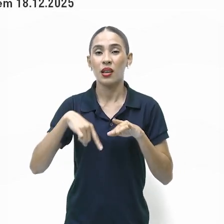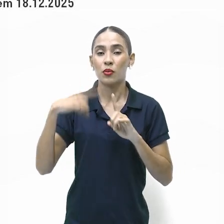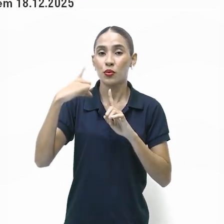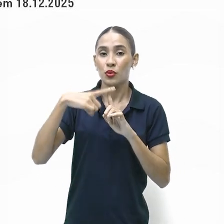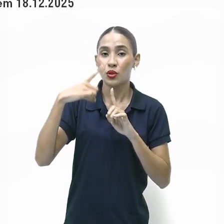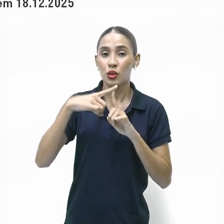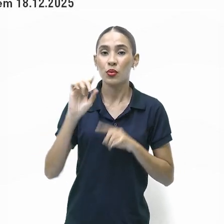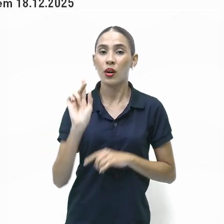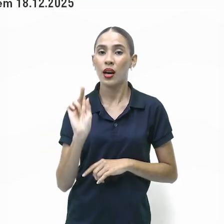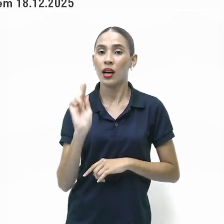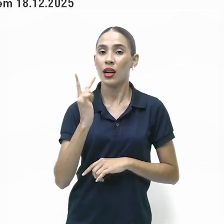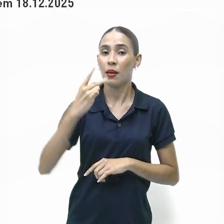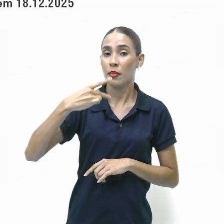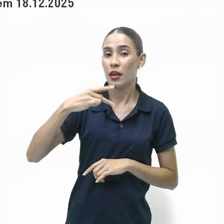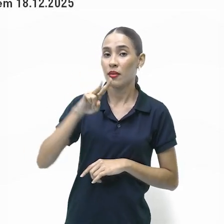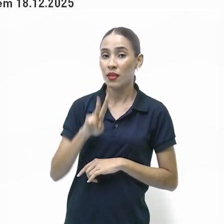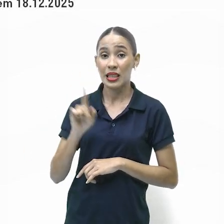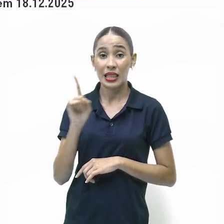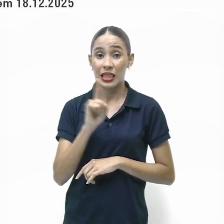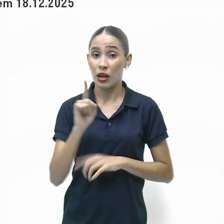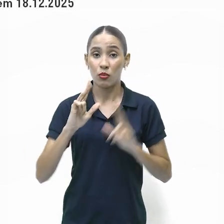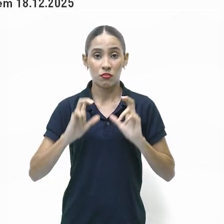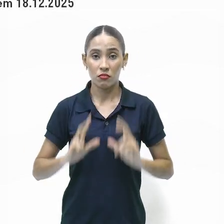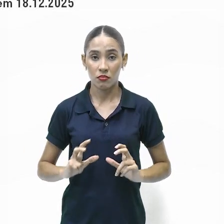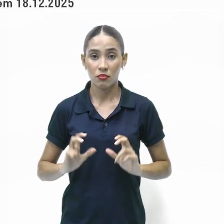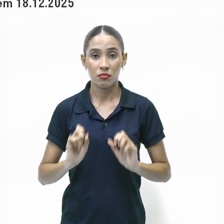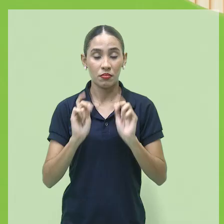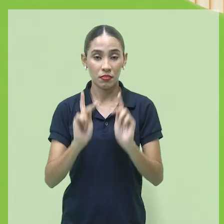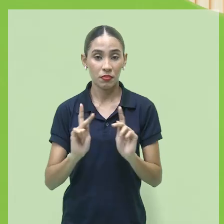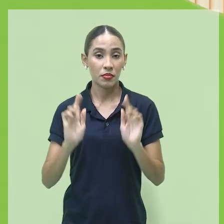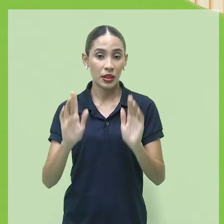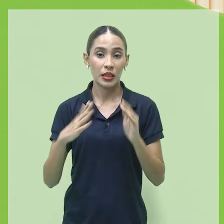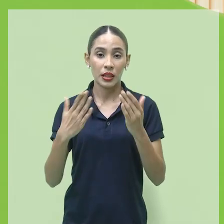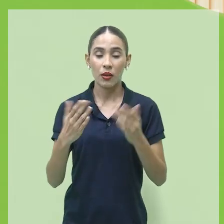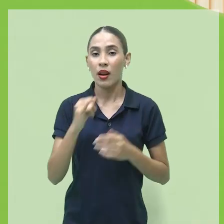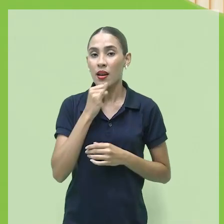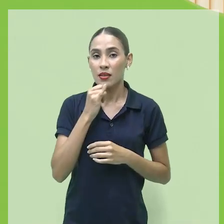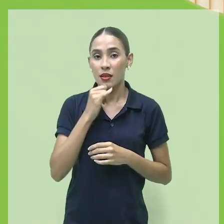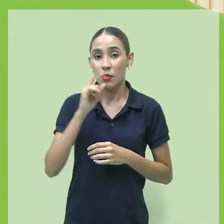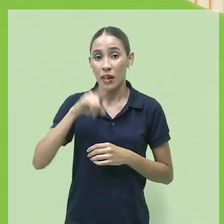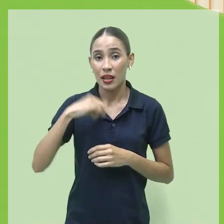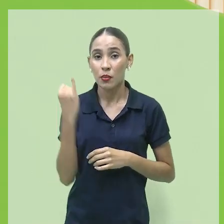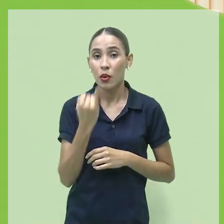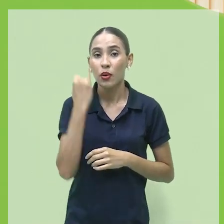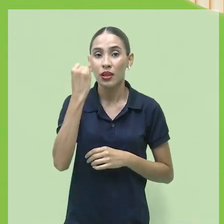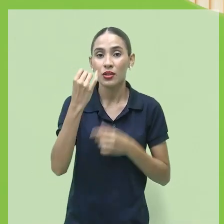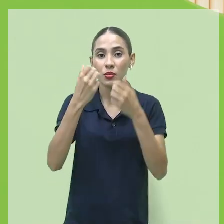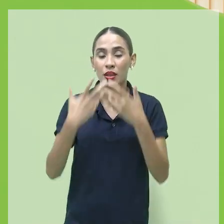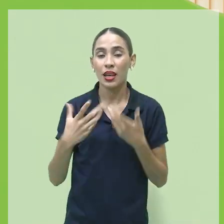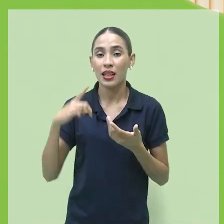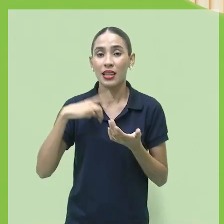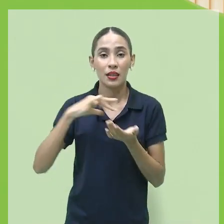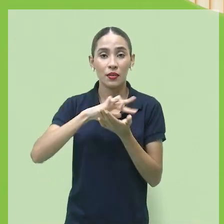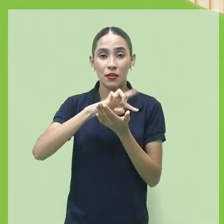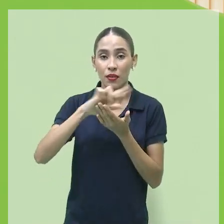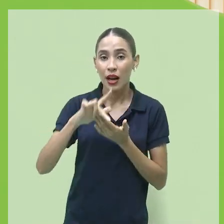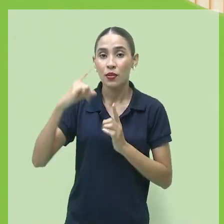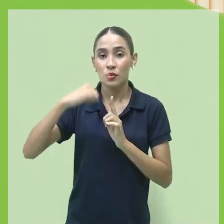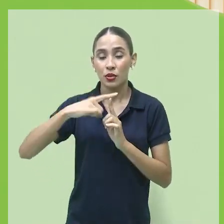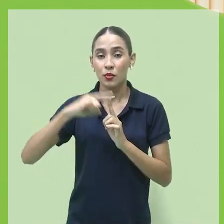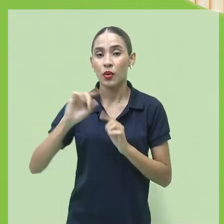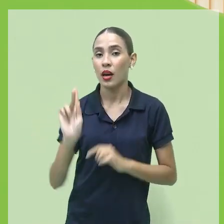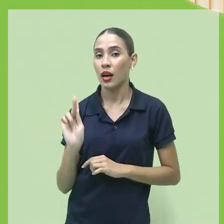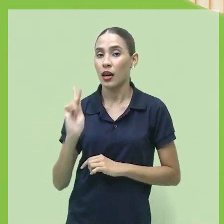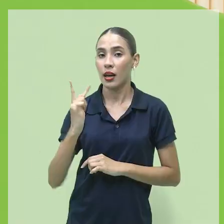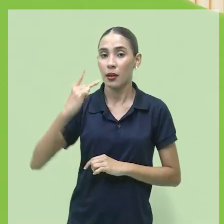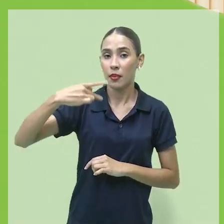tipos de HPV não cancerígenos, tá? Então, é importante ressaltar que existem vários tipos de HPV,